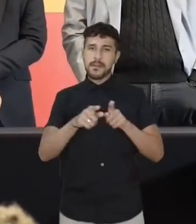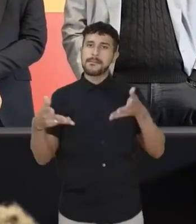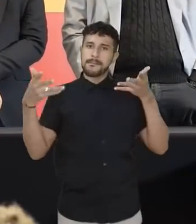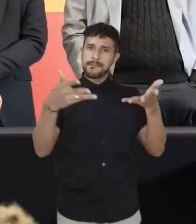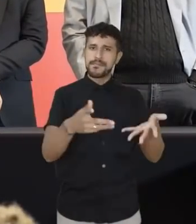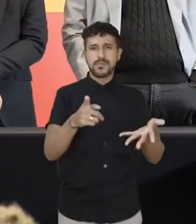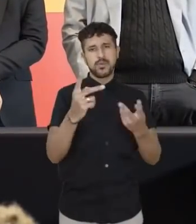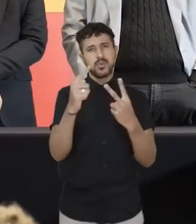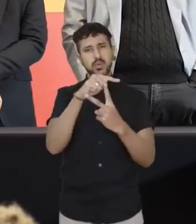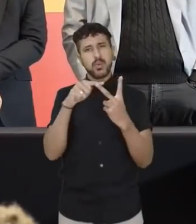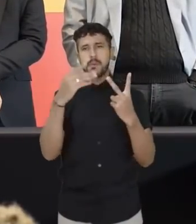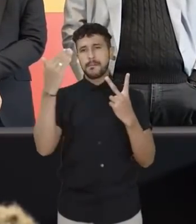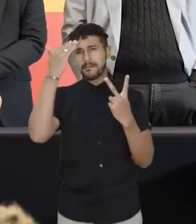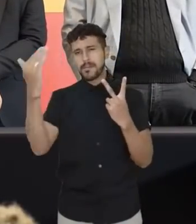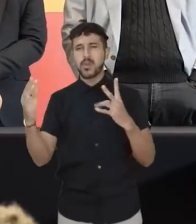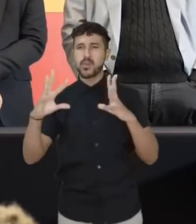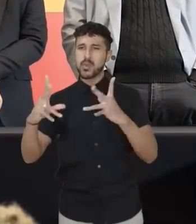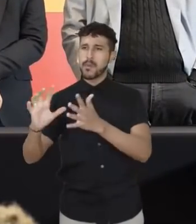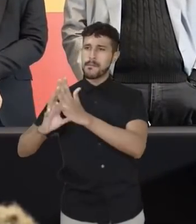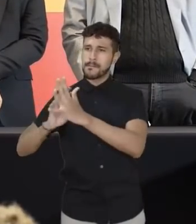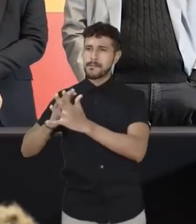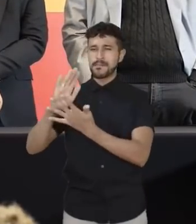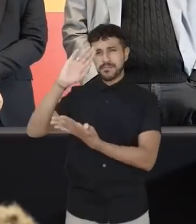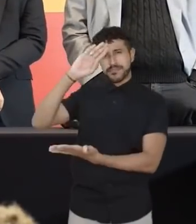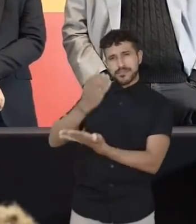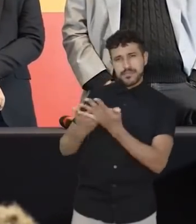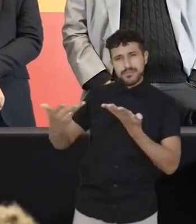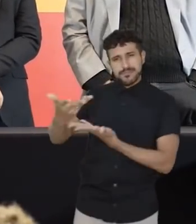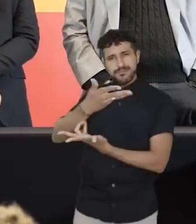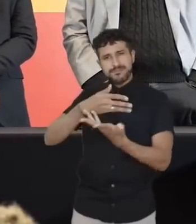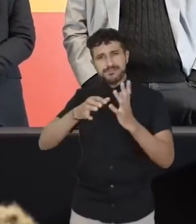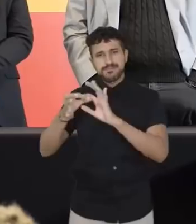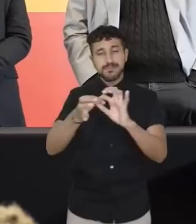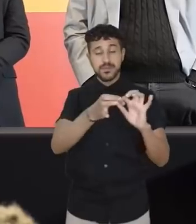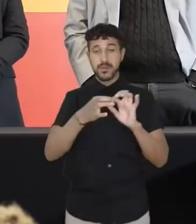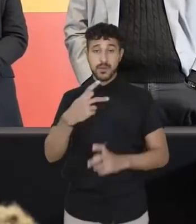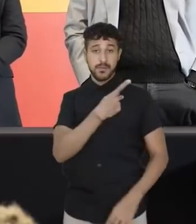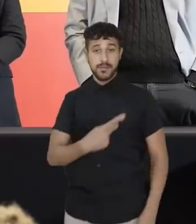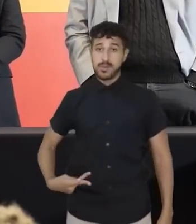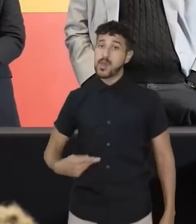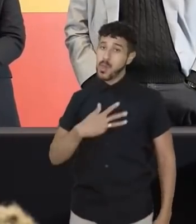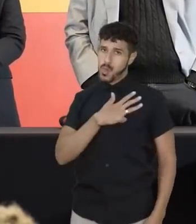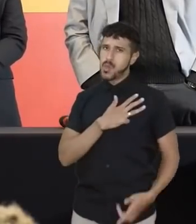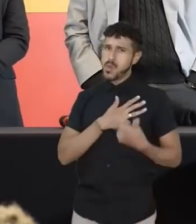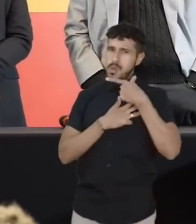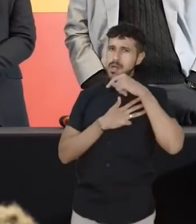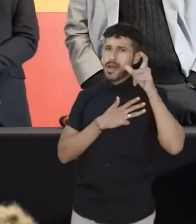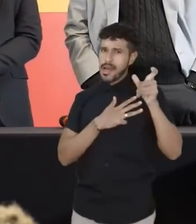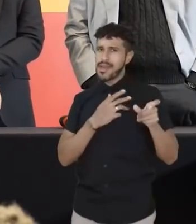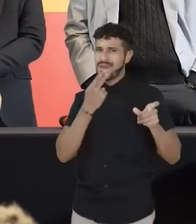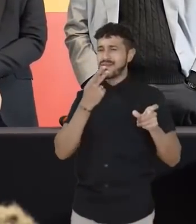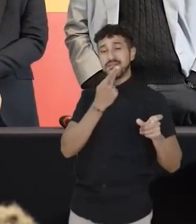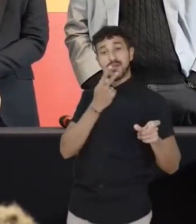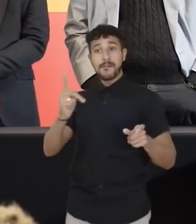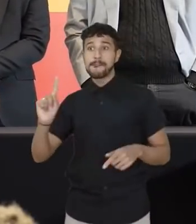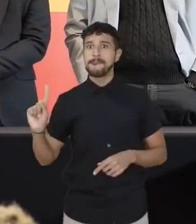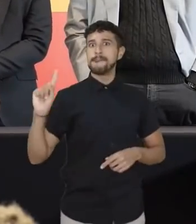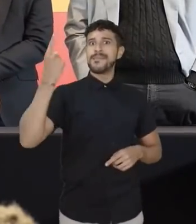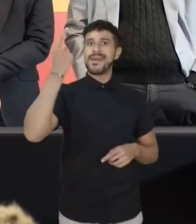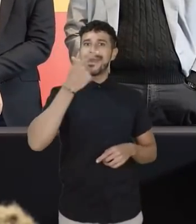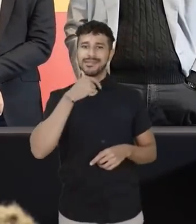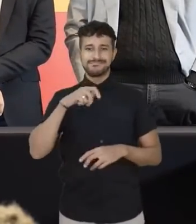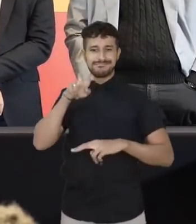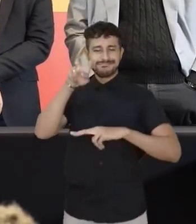os partidos, a confiança, a unidade. Aliás, o presidente Lula fez questão de dizer que é a primeira vez que ele senta com